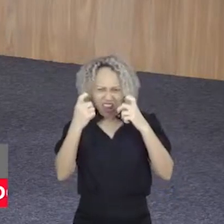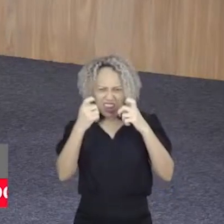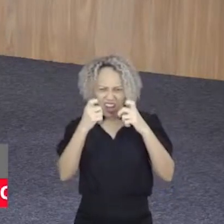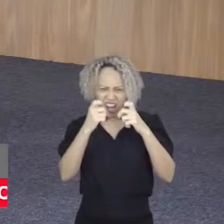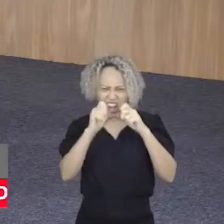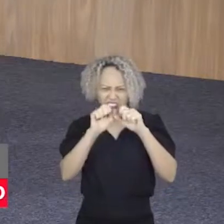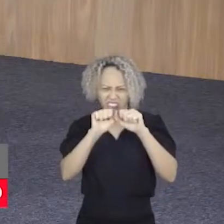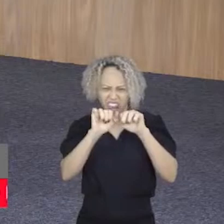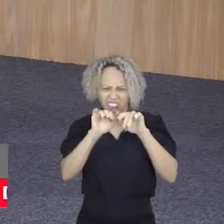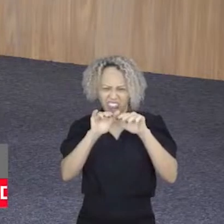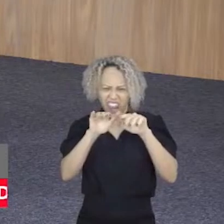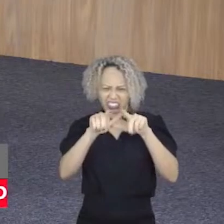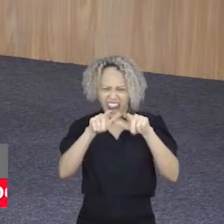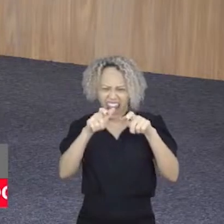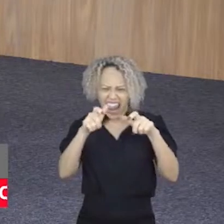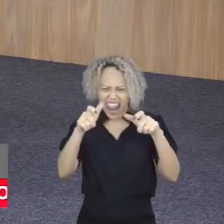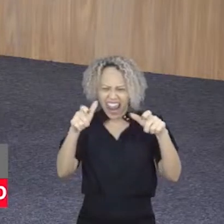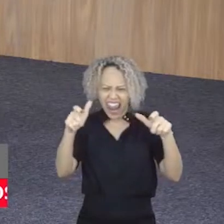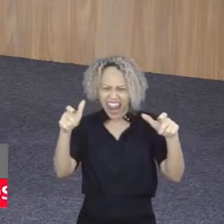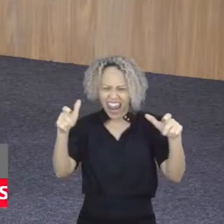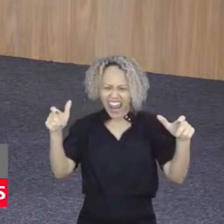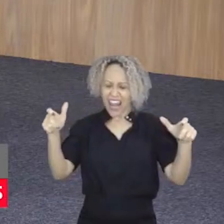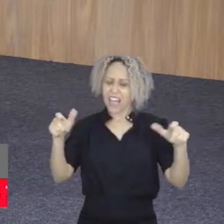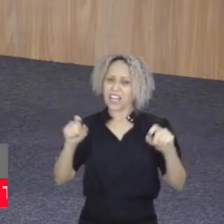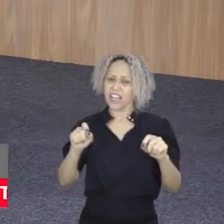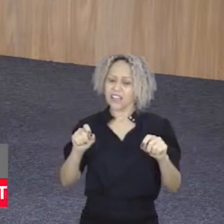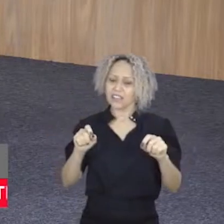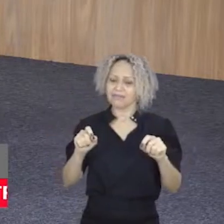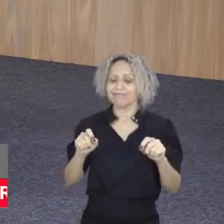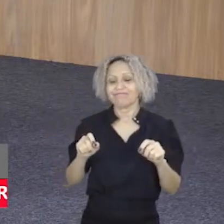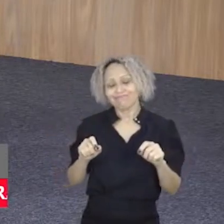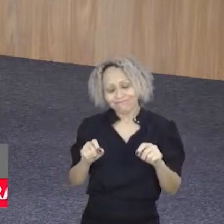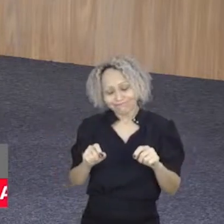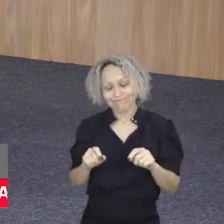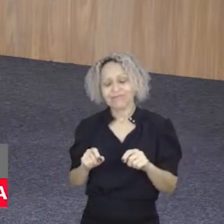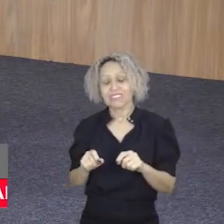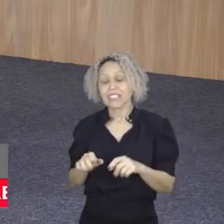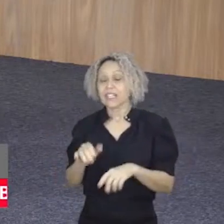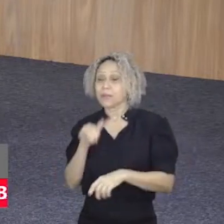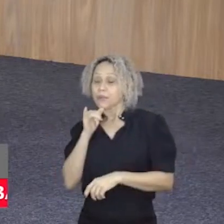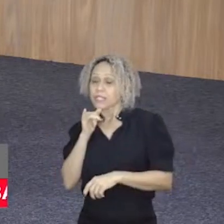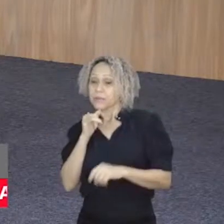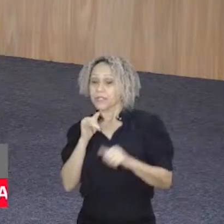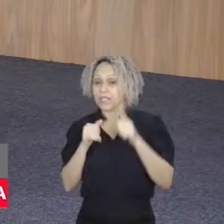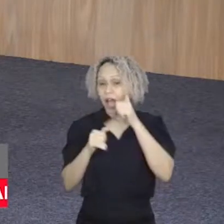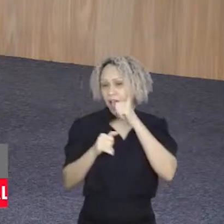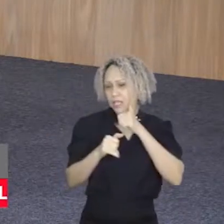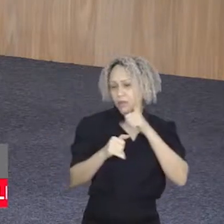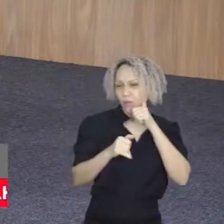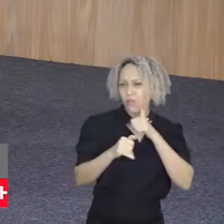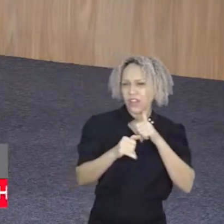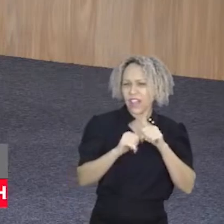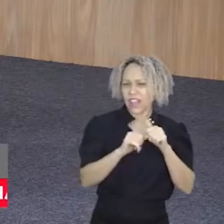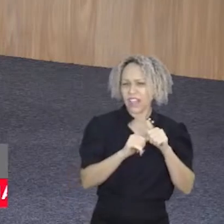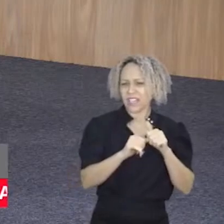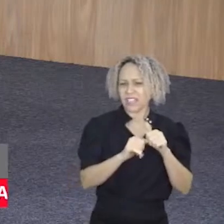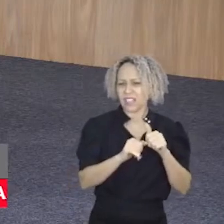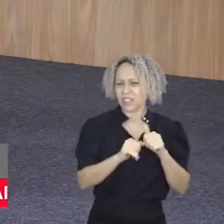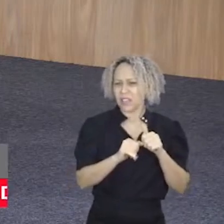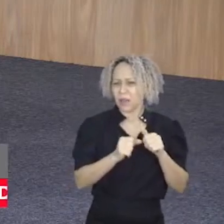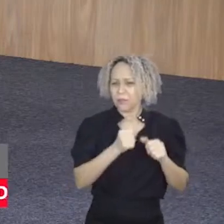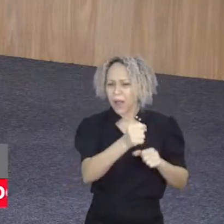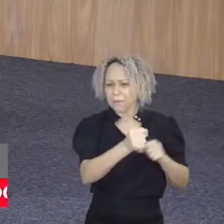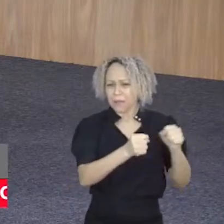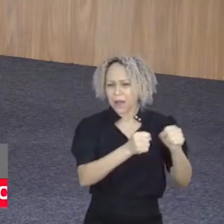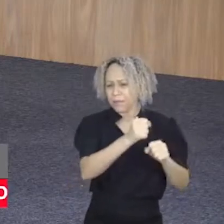cresce também a presença feminina nos espaços de decisão política, né? Por que o mandato da Marielle incomodava